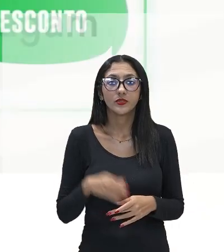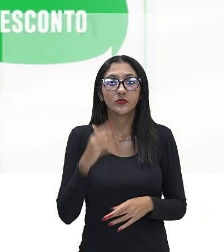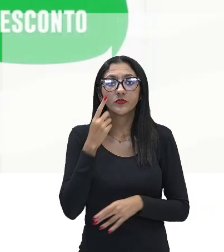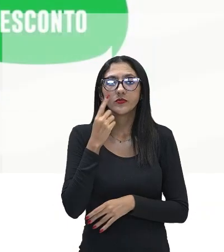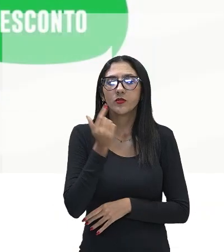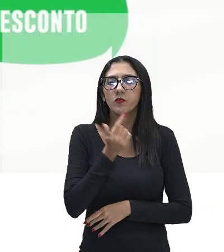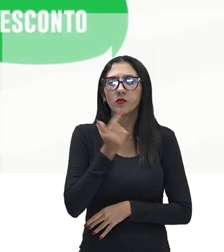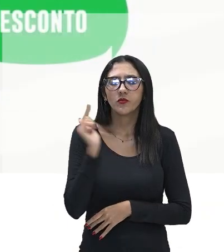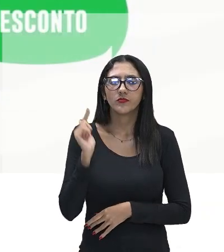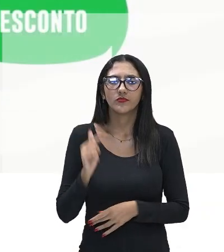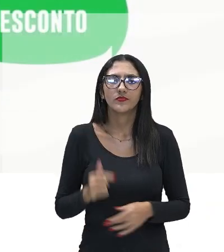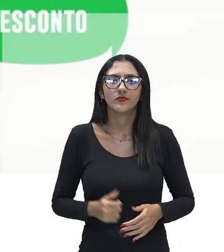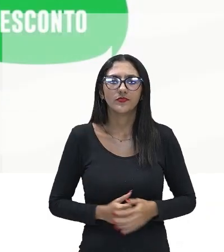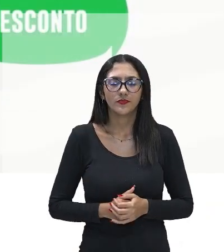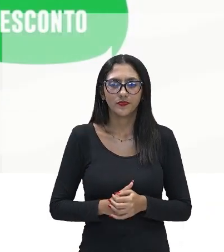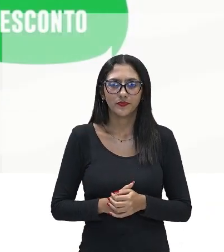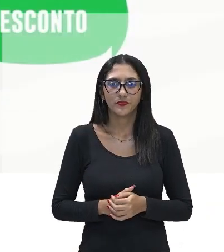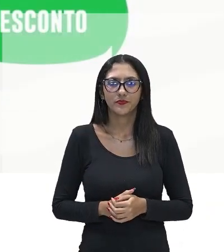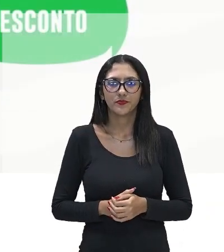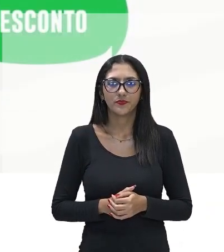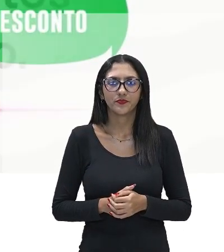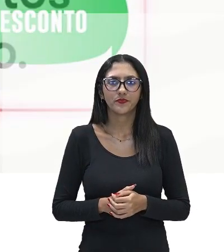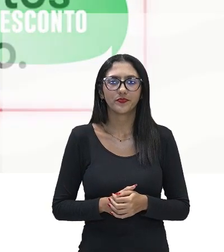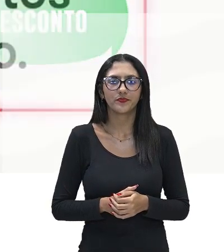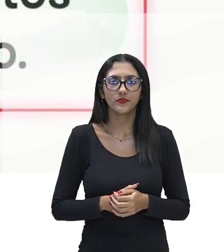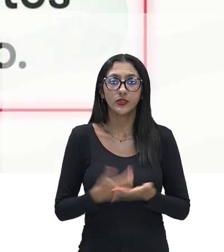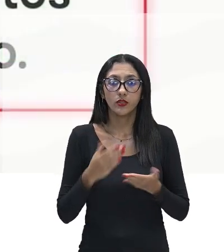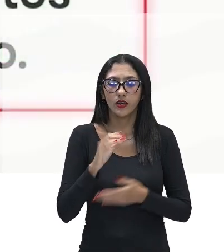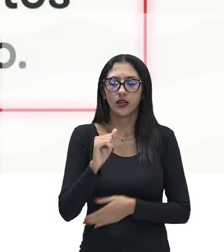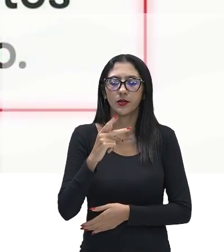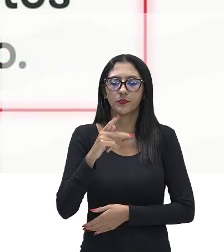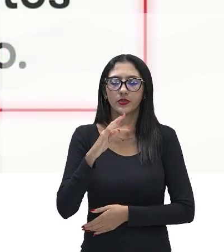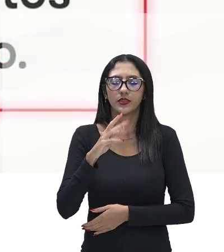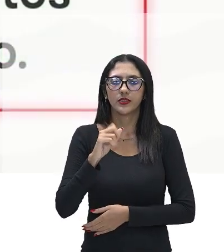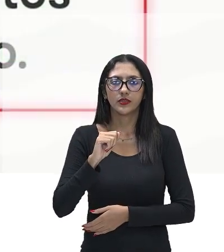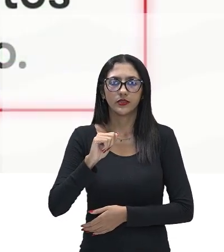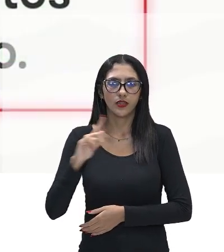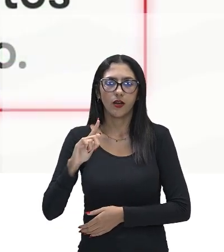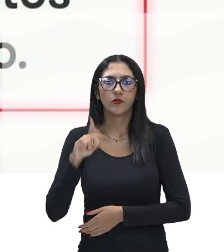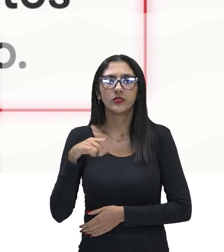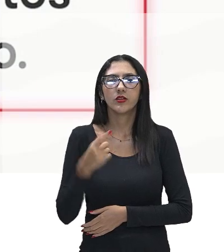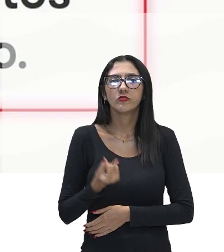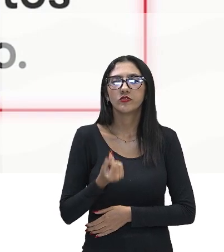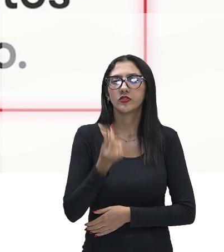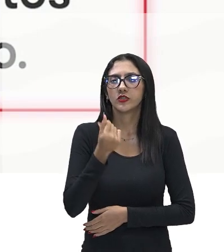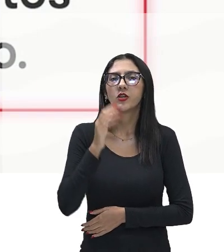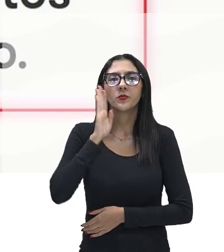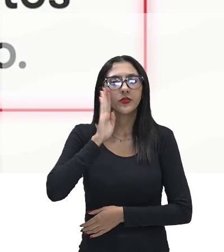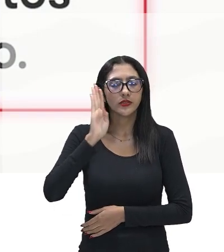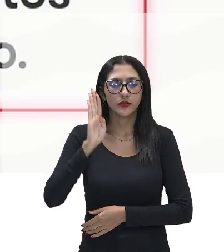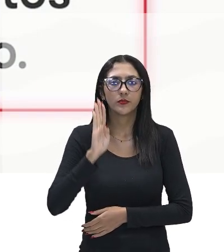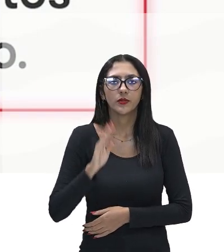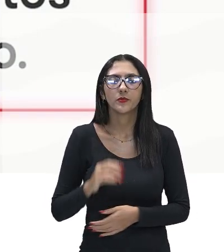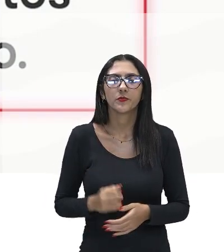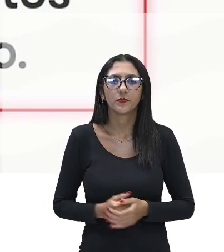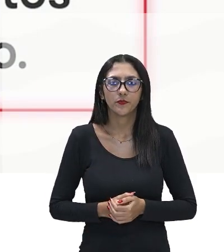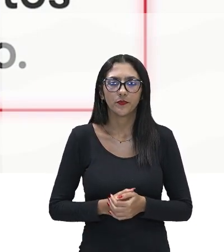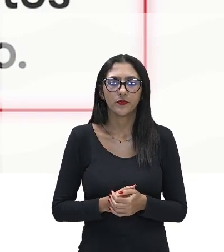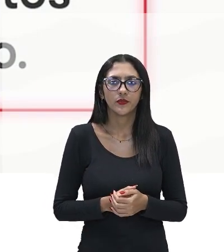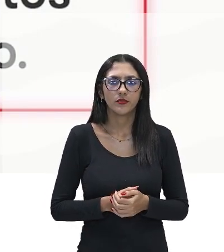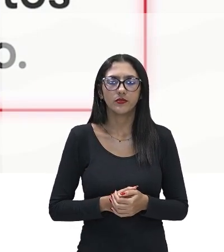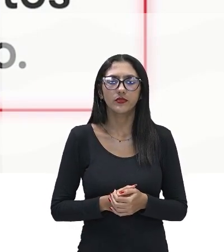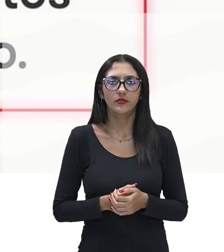conceito. Agora, conceito de capital. Vamos lá, pessoal. Capital, que não é capital de nenhum